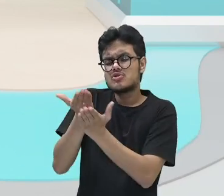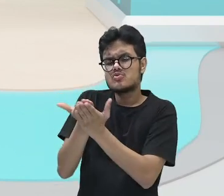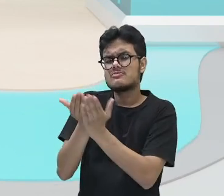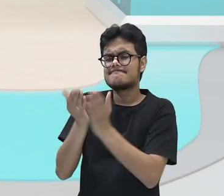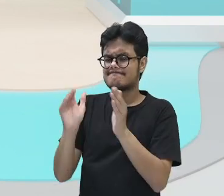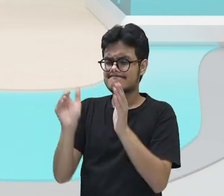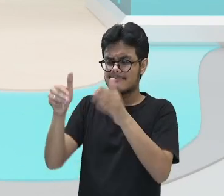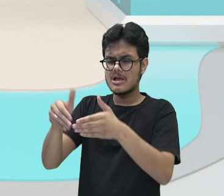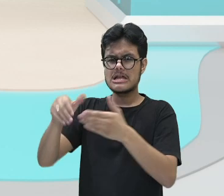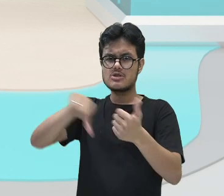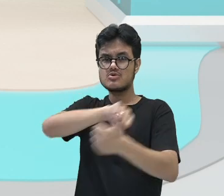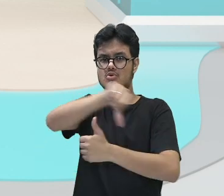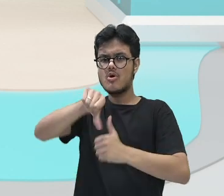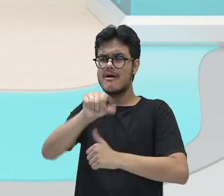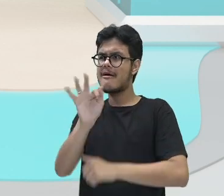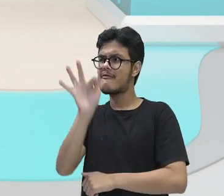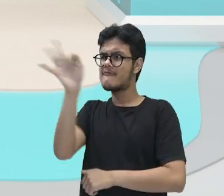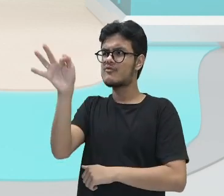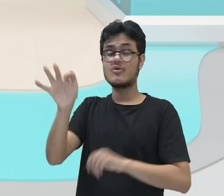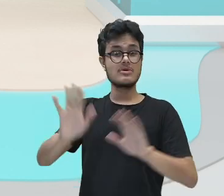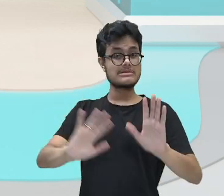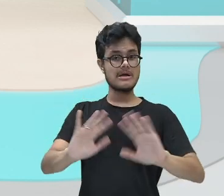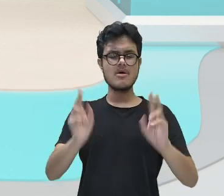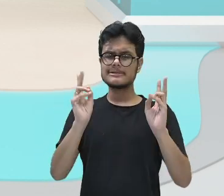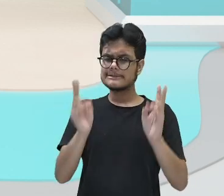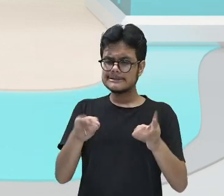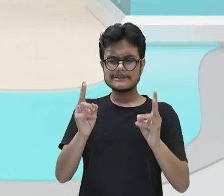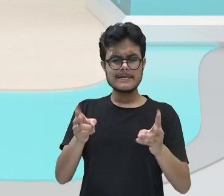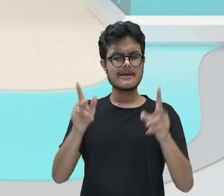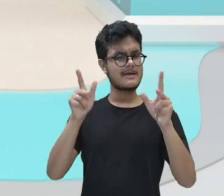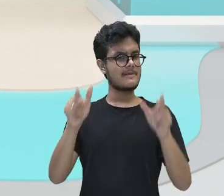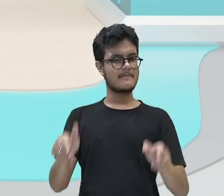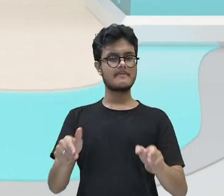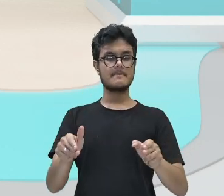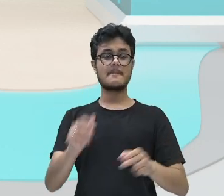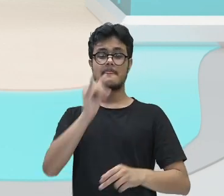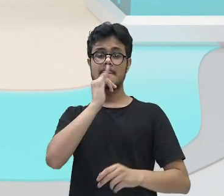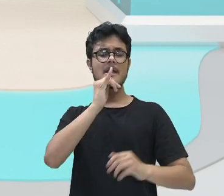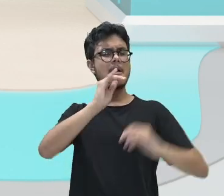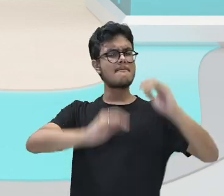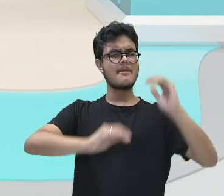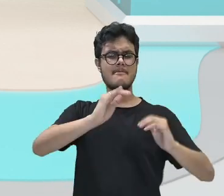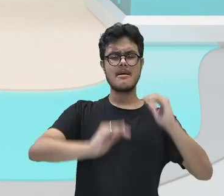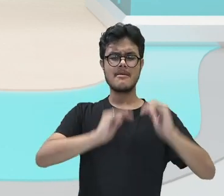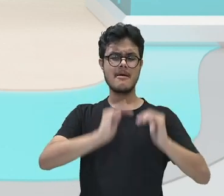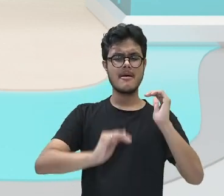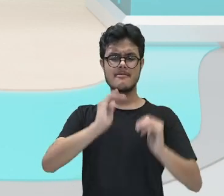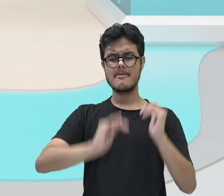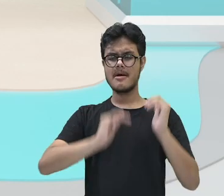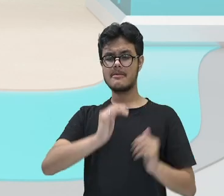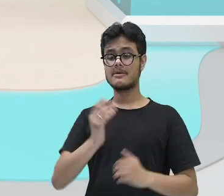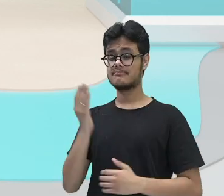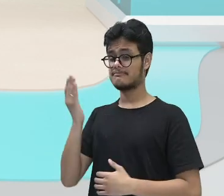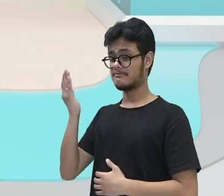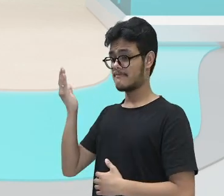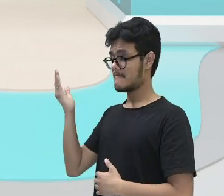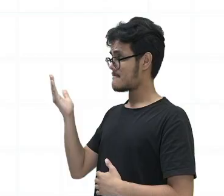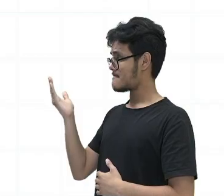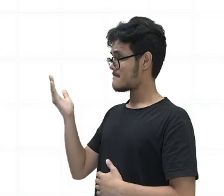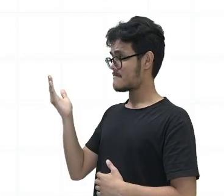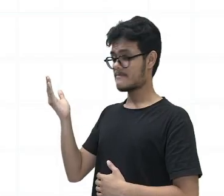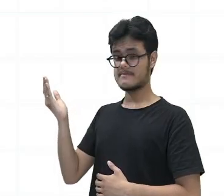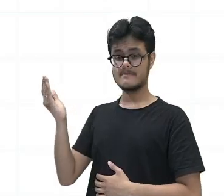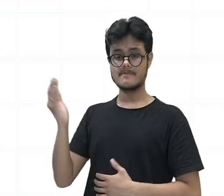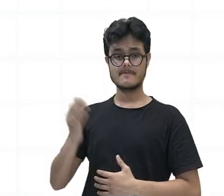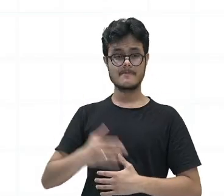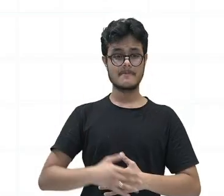instrumentos que eles não vão mudar a sua essência no decorrer da história. E nós vimos aí a tabla, que são 2